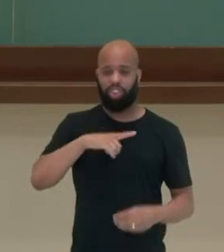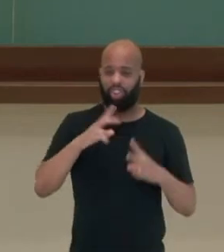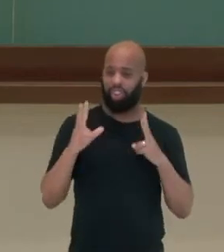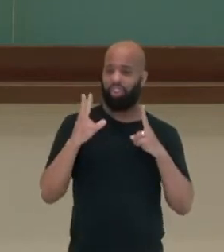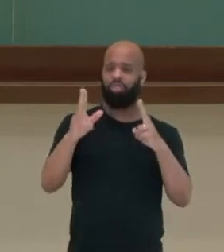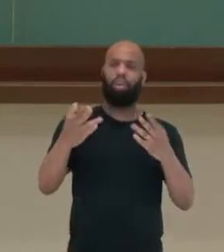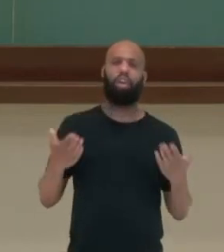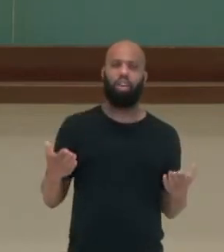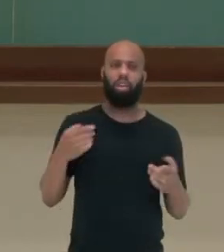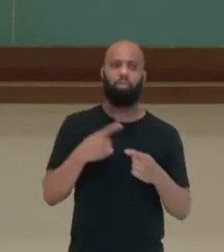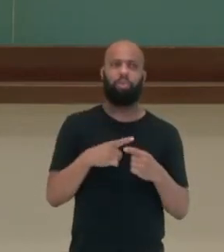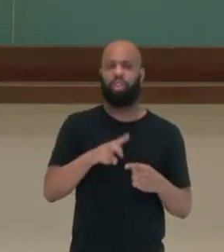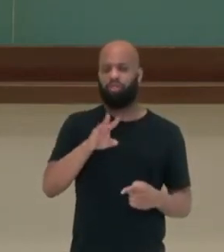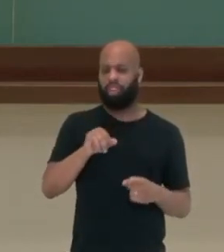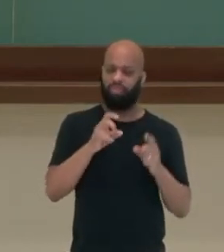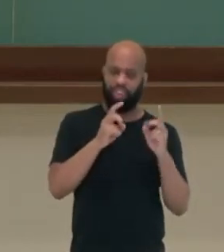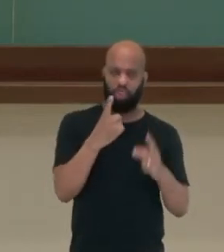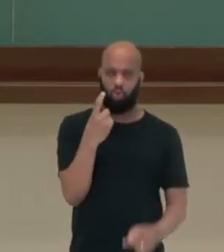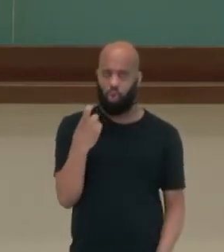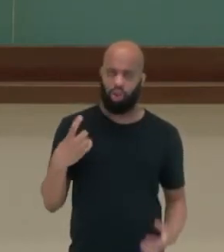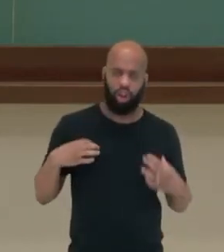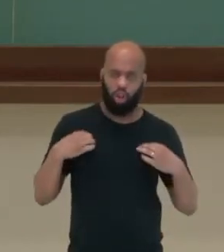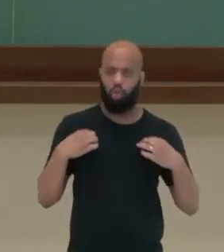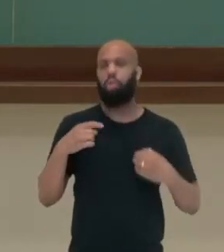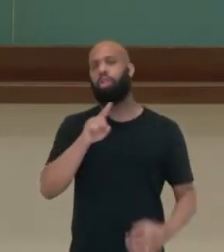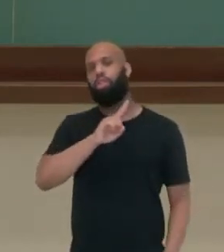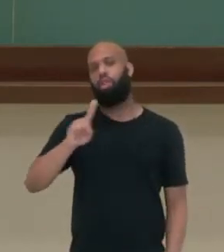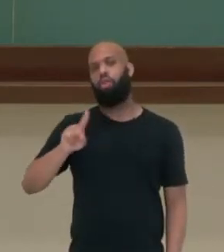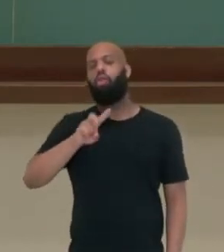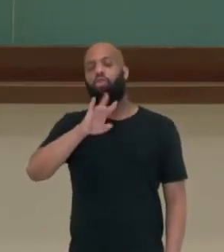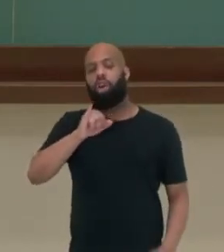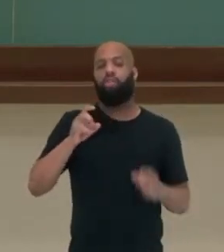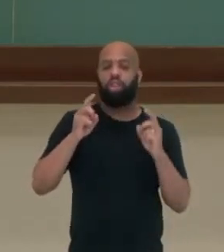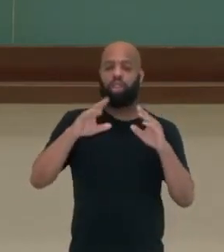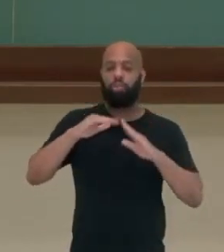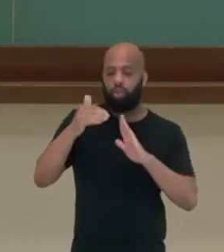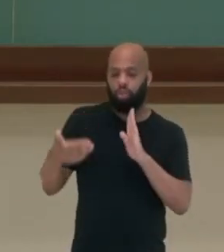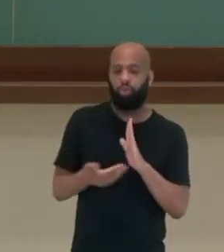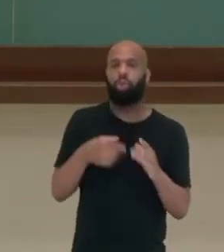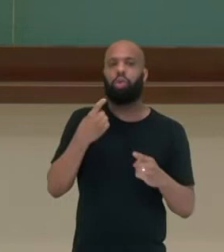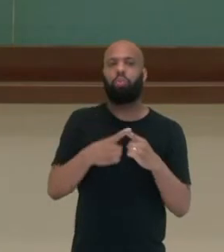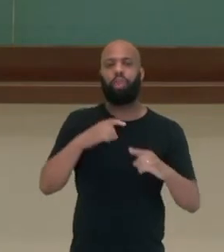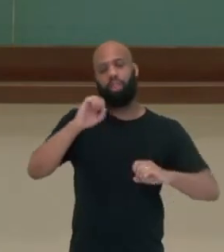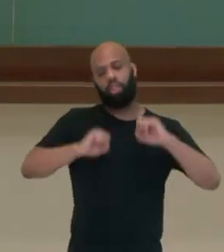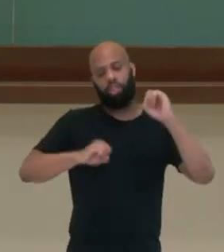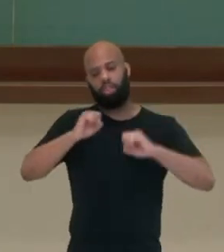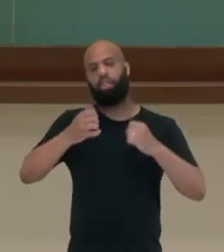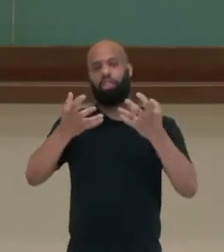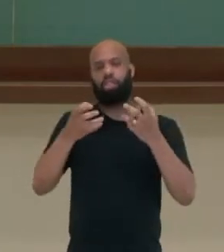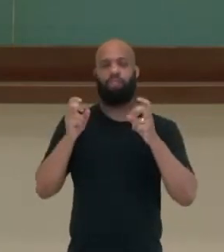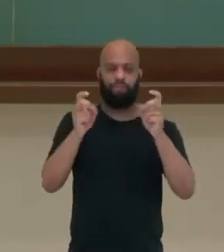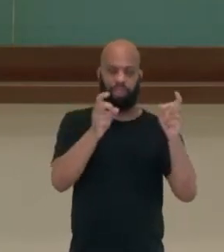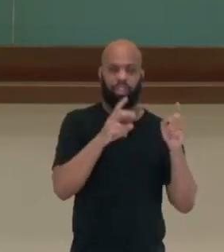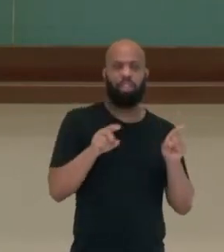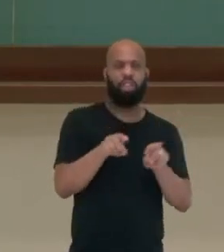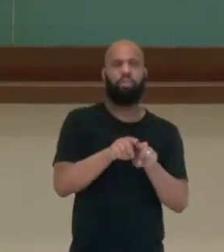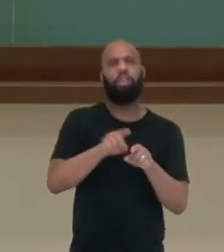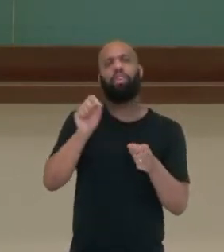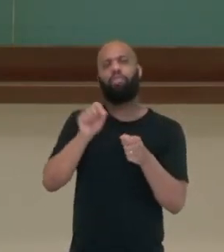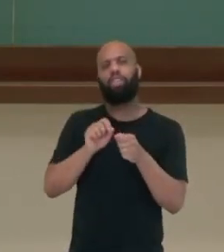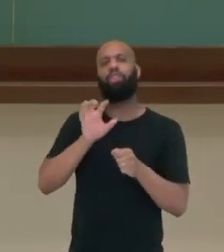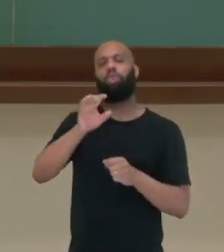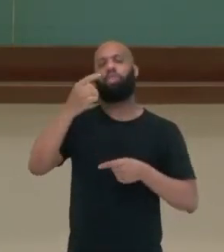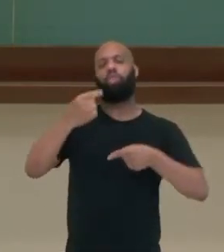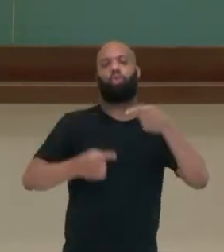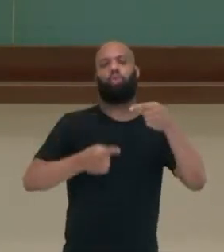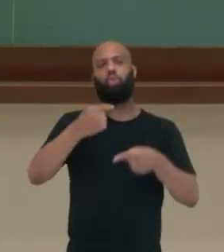vender uma roupa só para você, né? Precisa vender para todo mundo, a indústria precisa girar, precisa vender. Então ela está fazendo essa